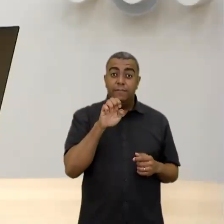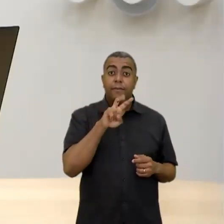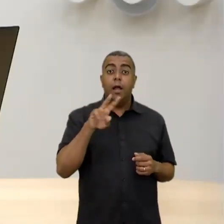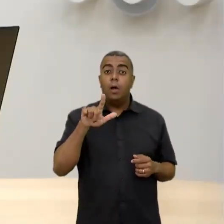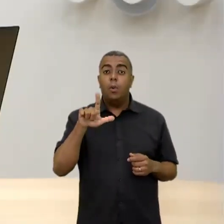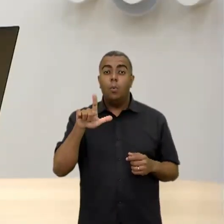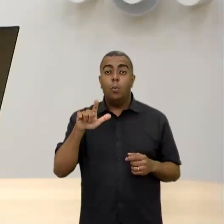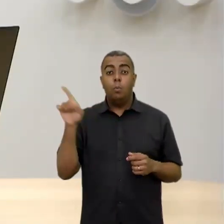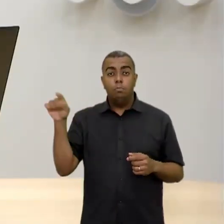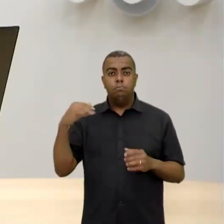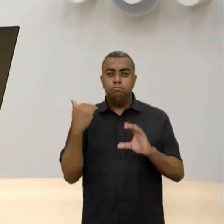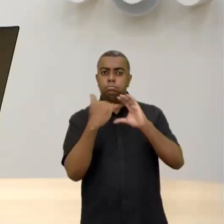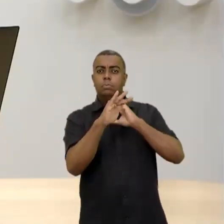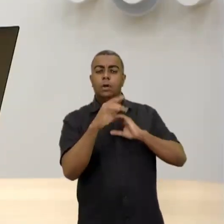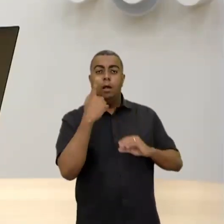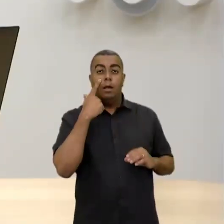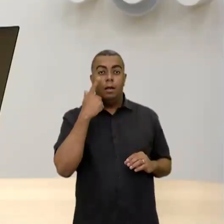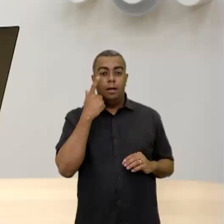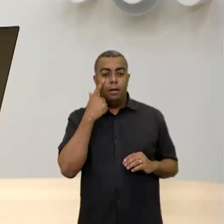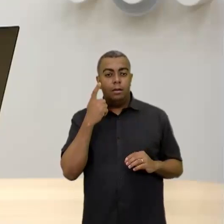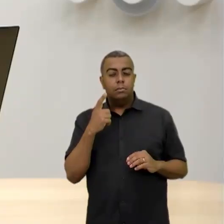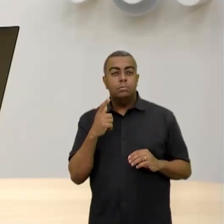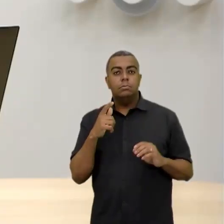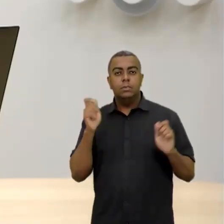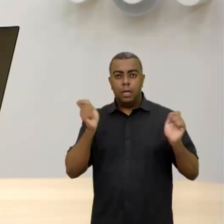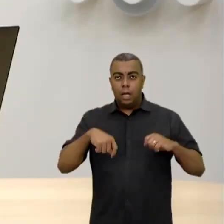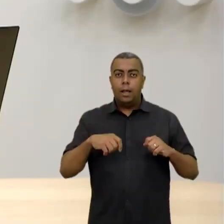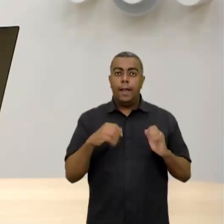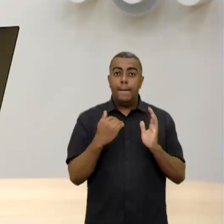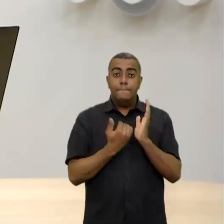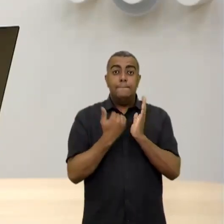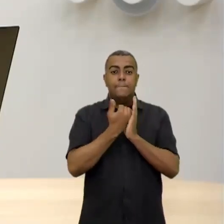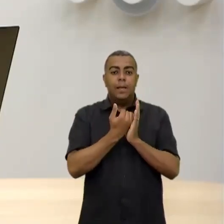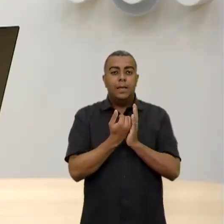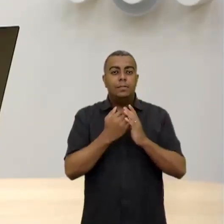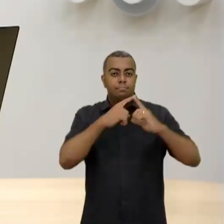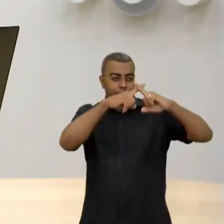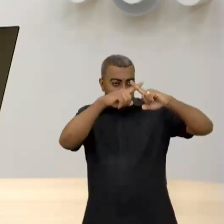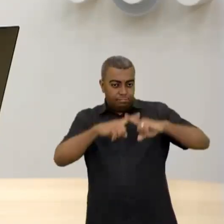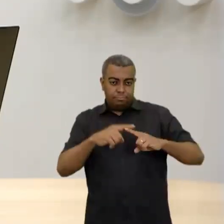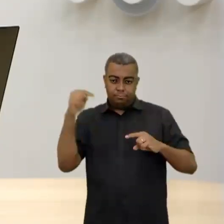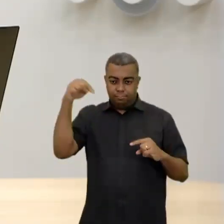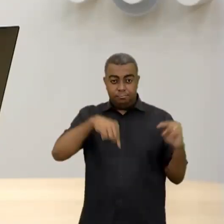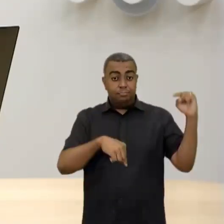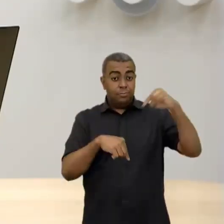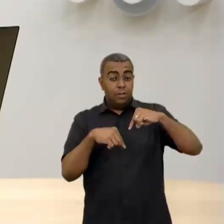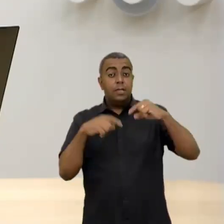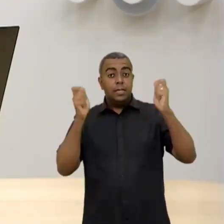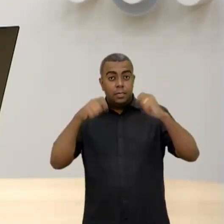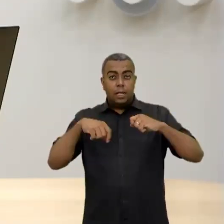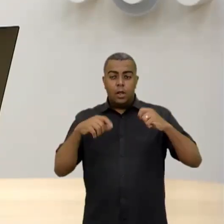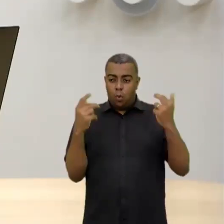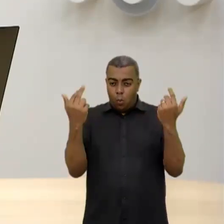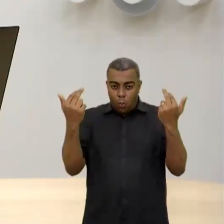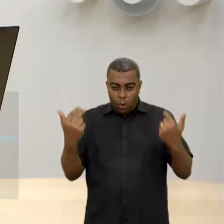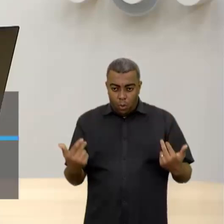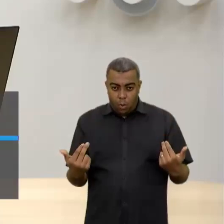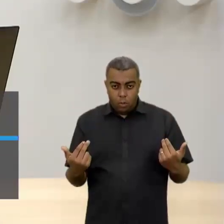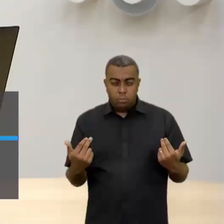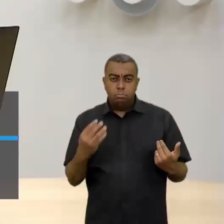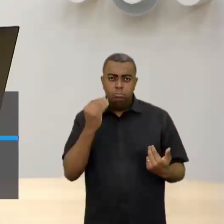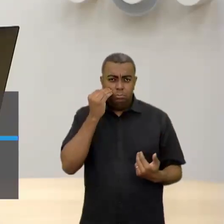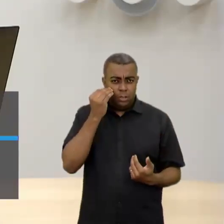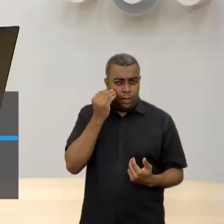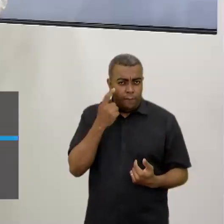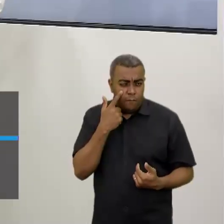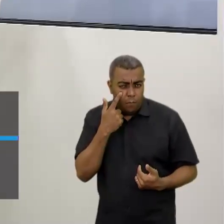chat, Ótimo. né? Colocando a propriedade fundamental. A multiplicação dos meios tem que ser igual à multiplicação dos extremos. Vamos testar,